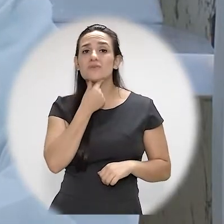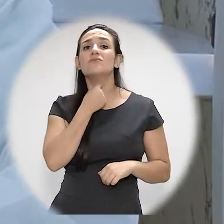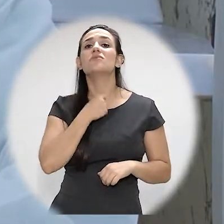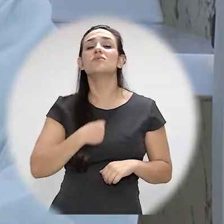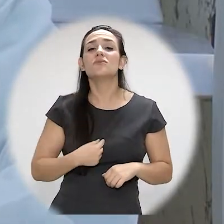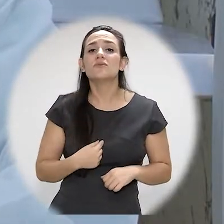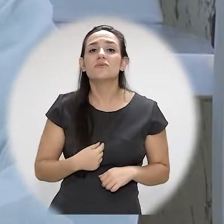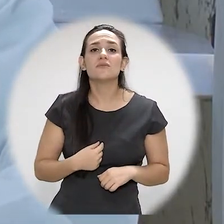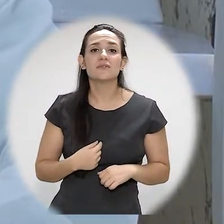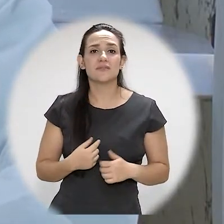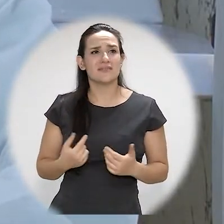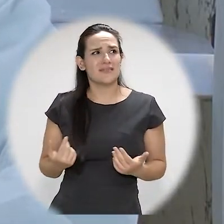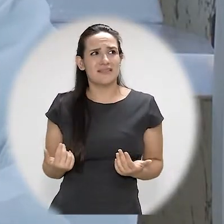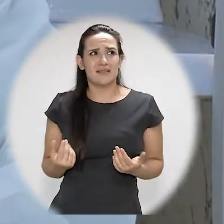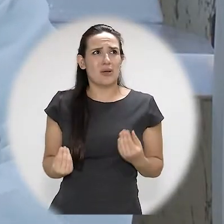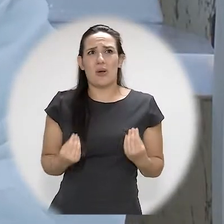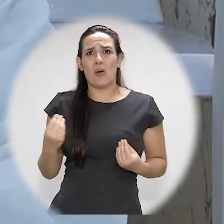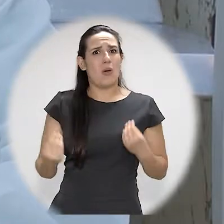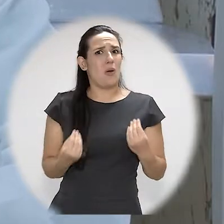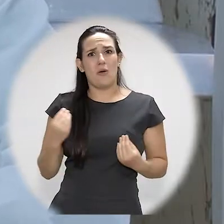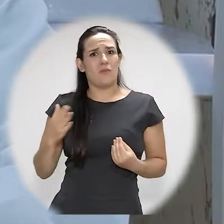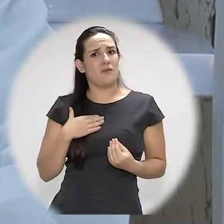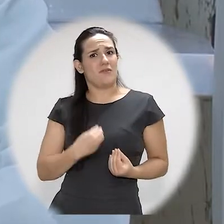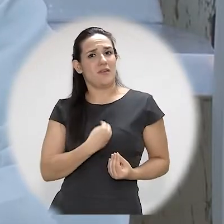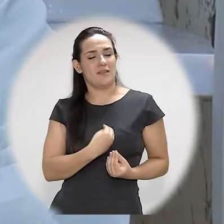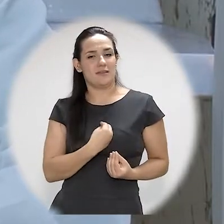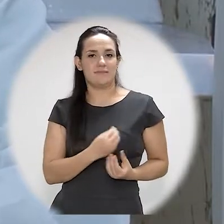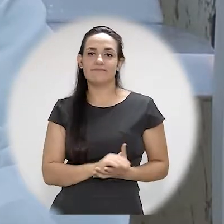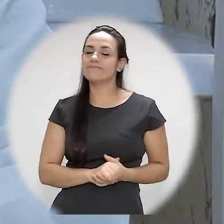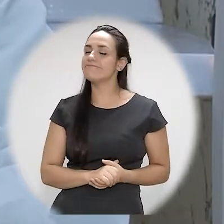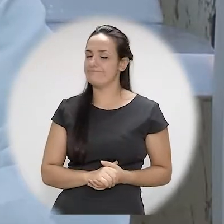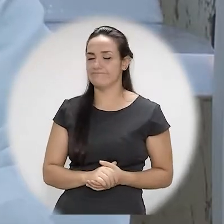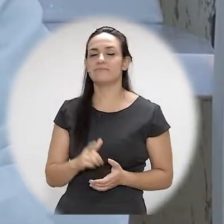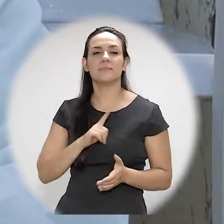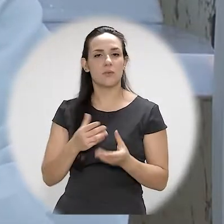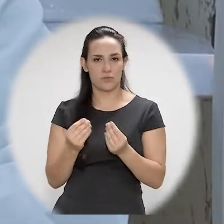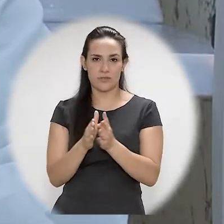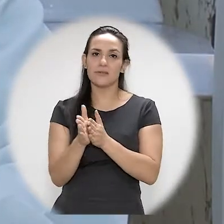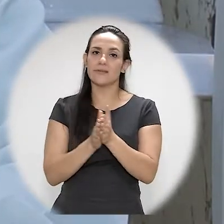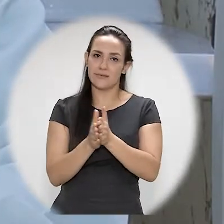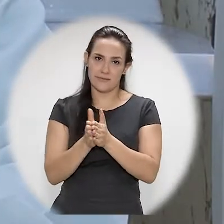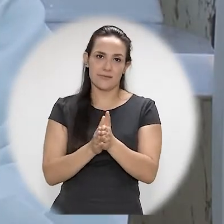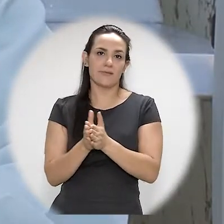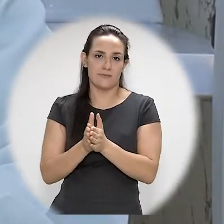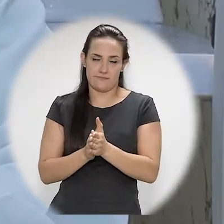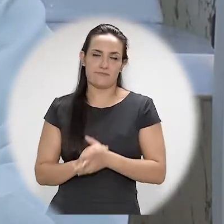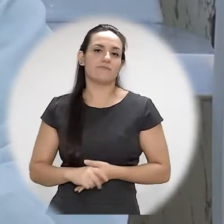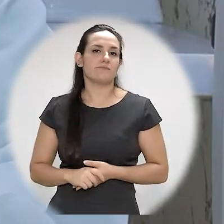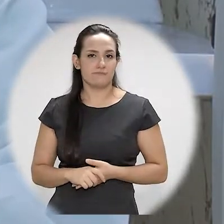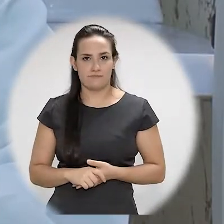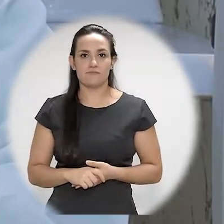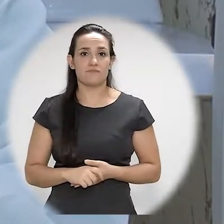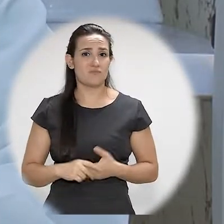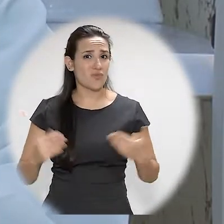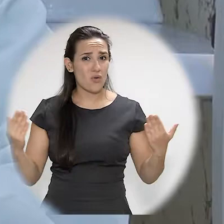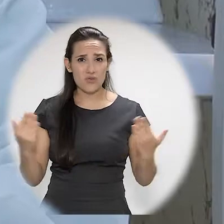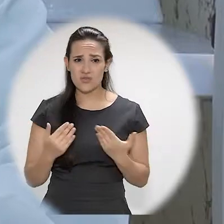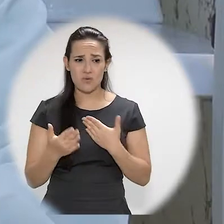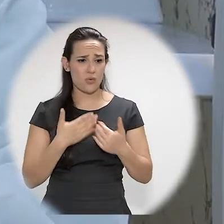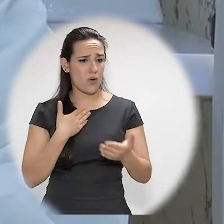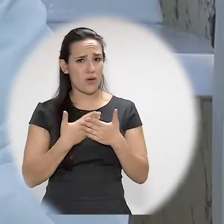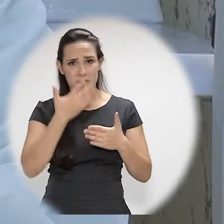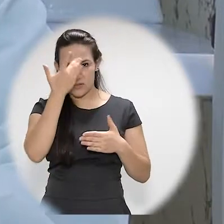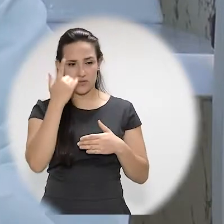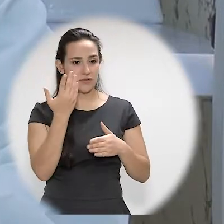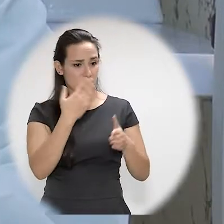eu vou precisar ir para um tubo e ficar? Como vai ser minha evolução? Então a ansiedade é muito grande. E eu vejo isso hoje